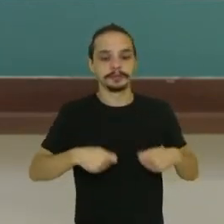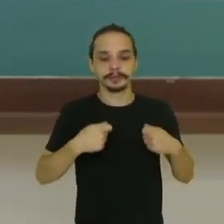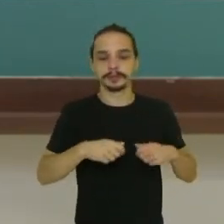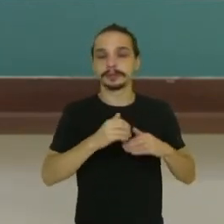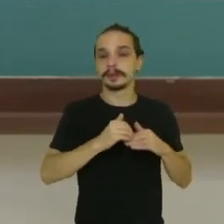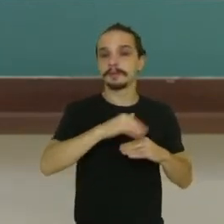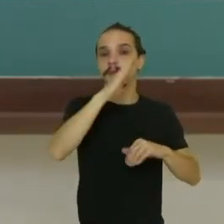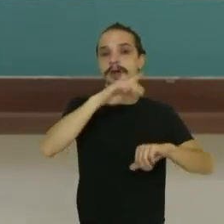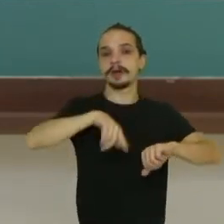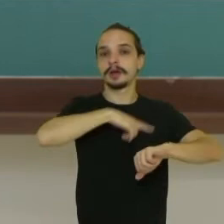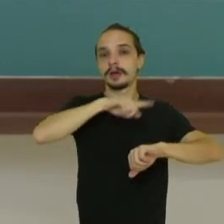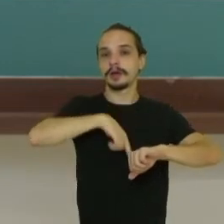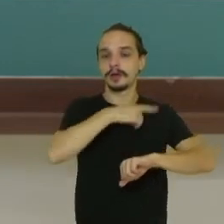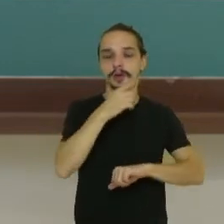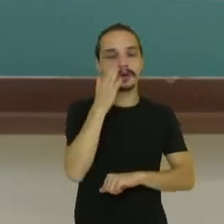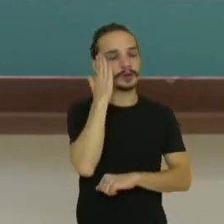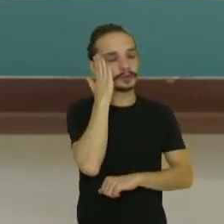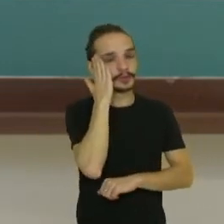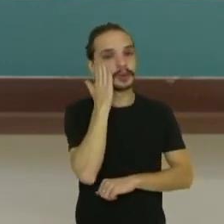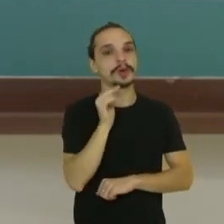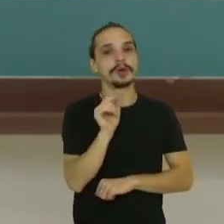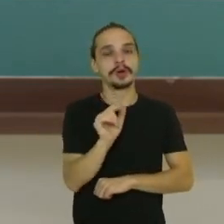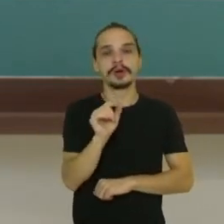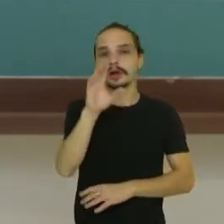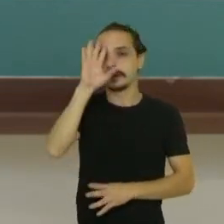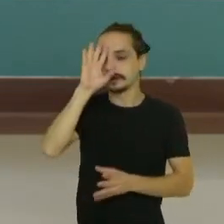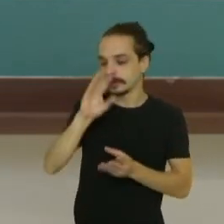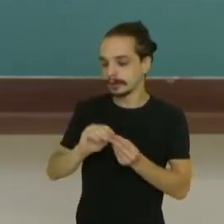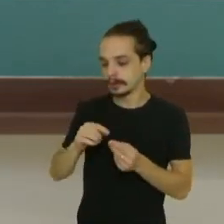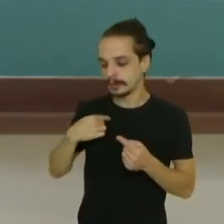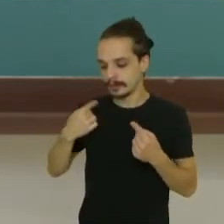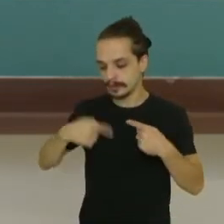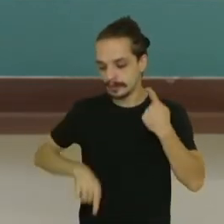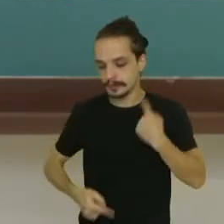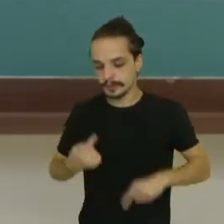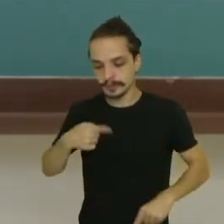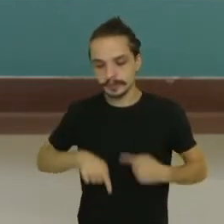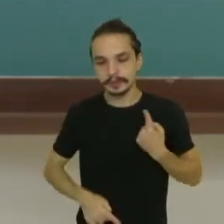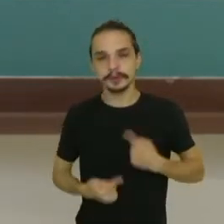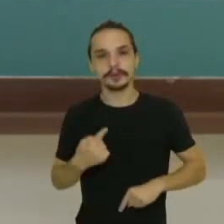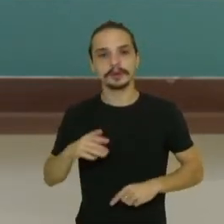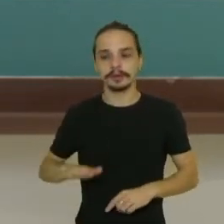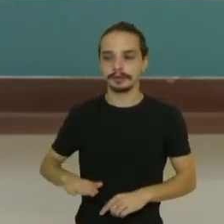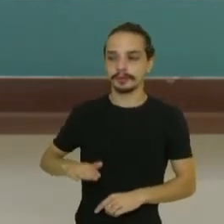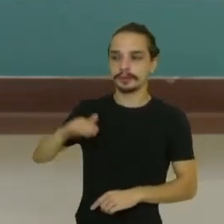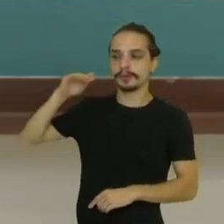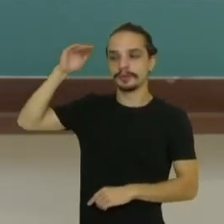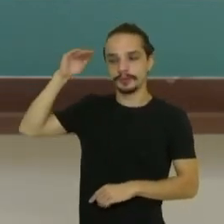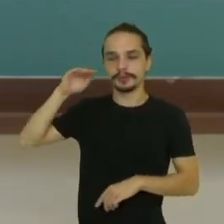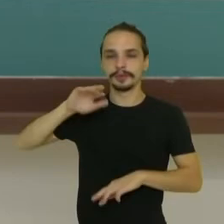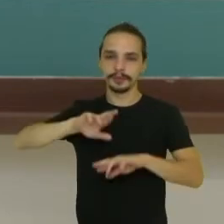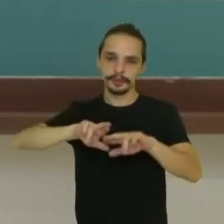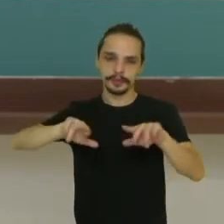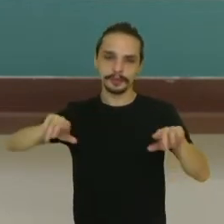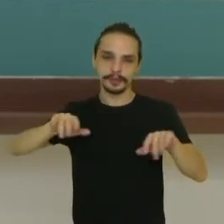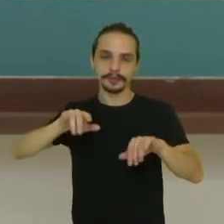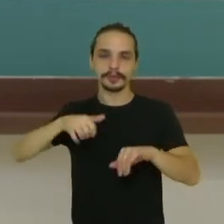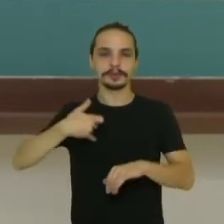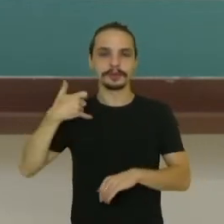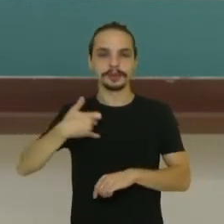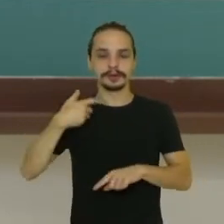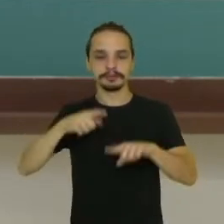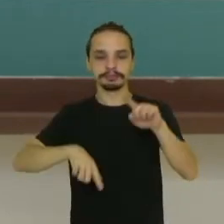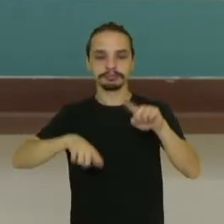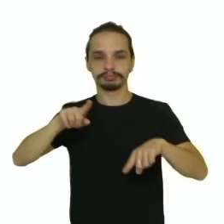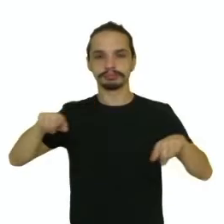de mais Horas de Sono vai entender o seu metabolismo as suas fases do crescimento né dentro da área há um conceito